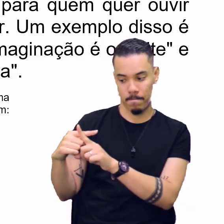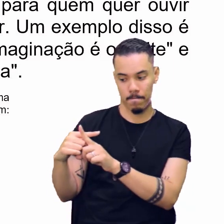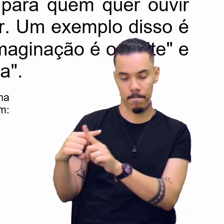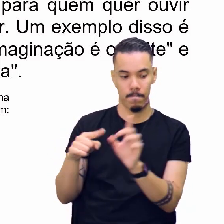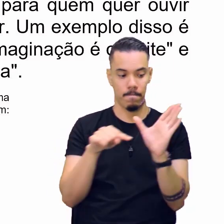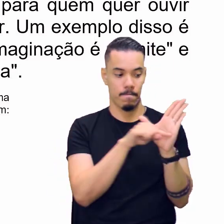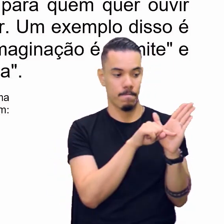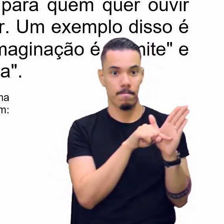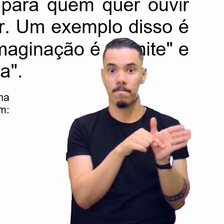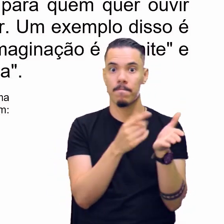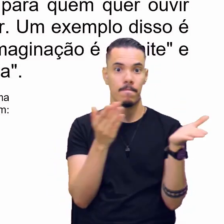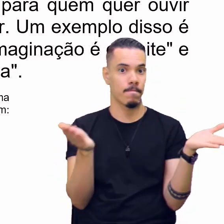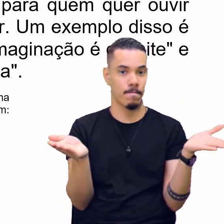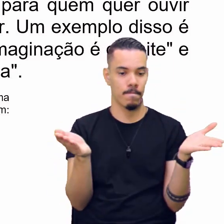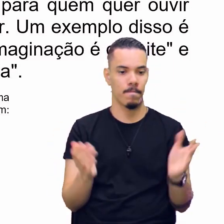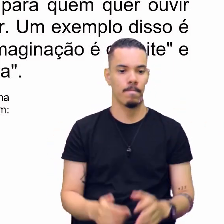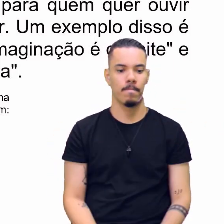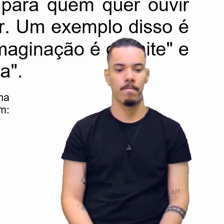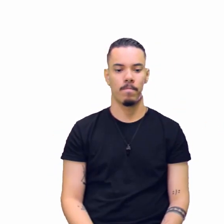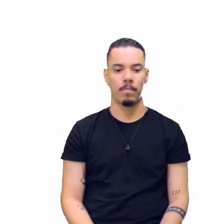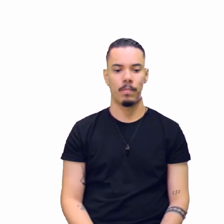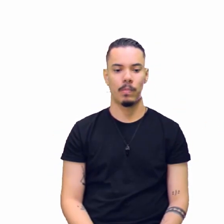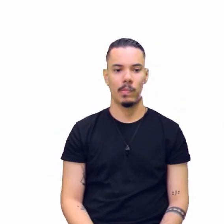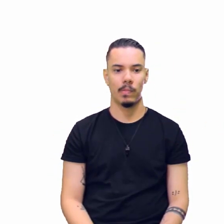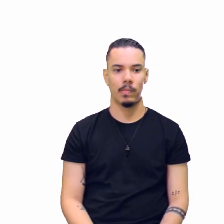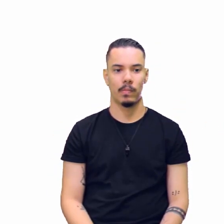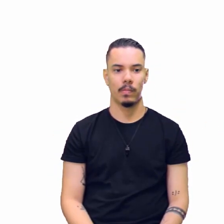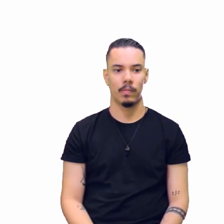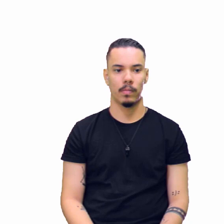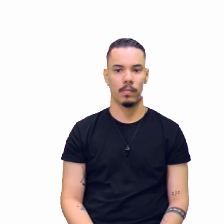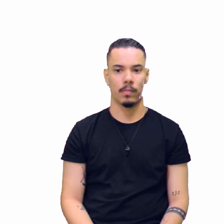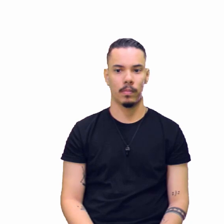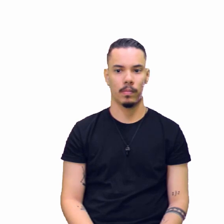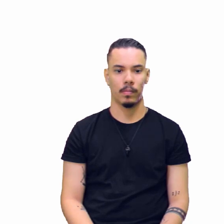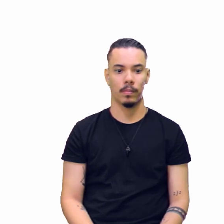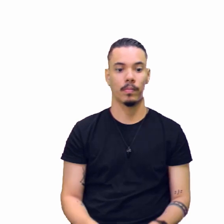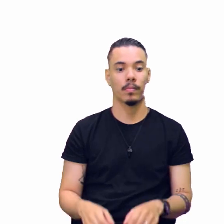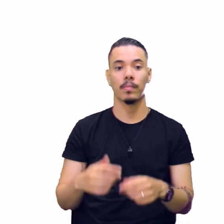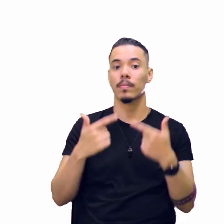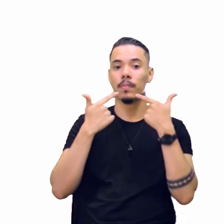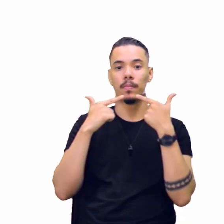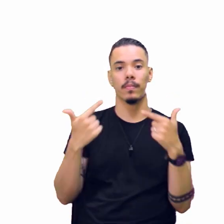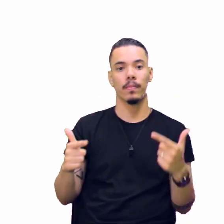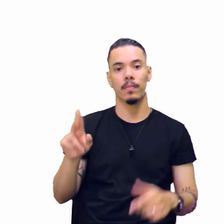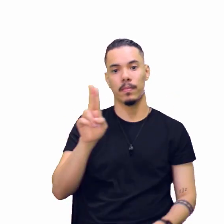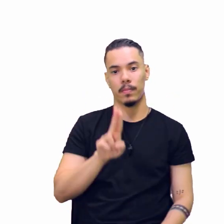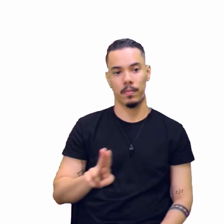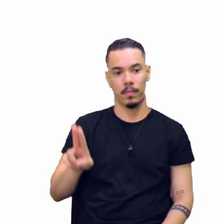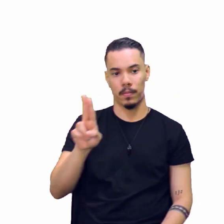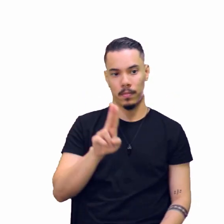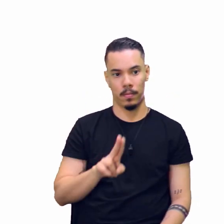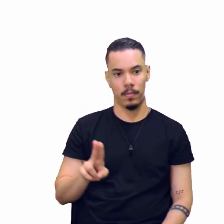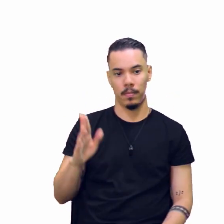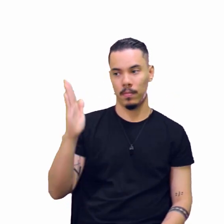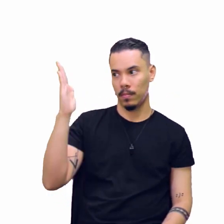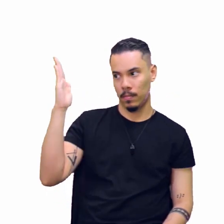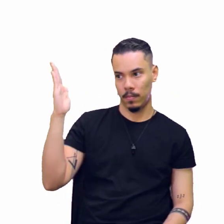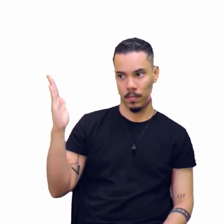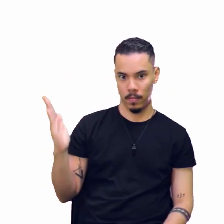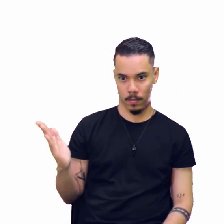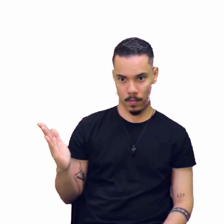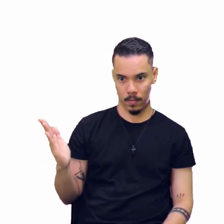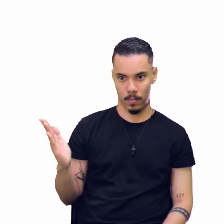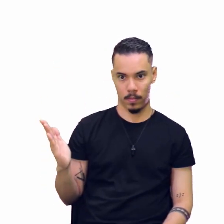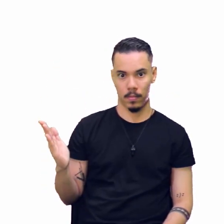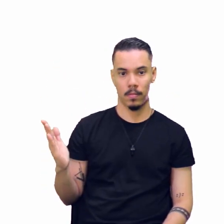ponto negativo, tá bom? A linguagem usada no debate. Nós temos a questão,